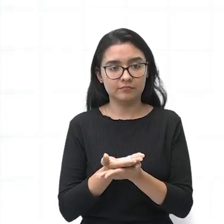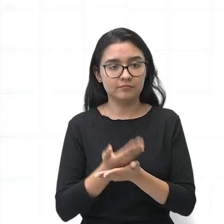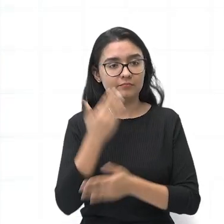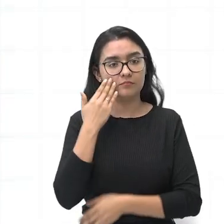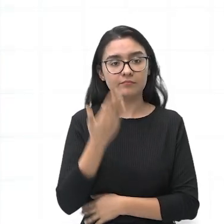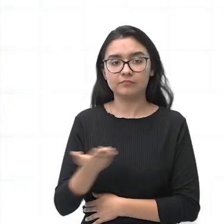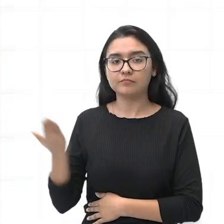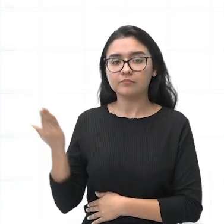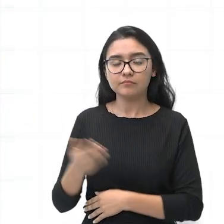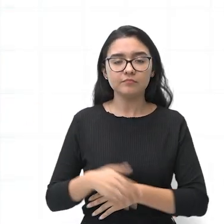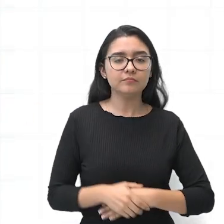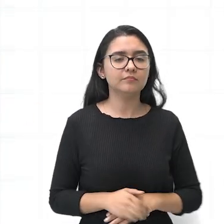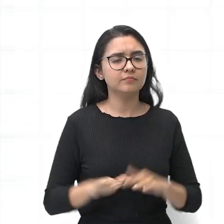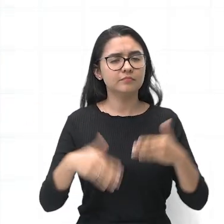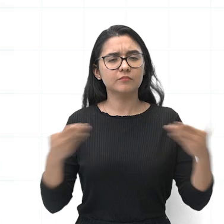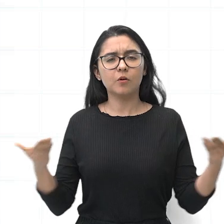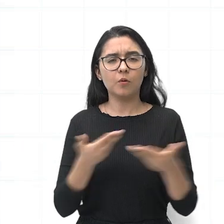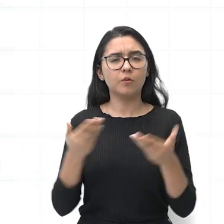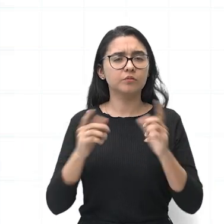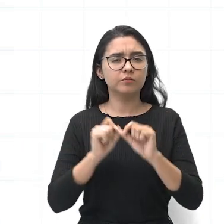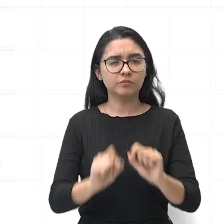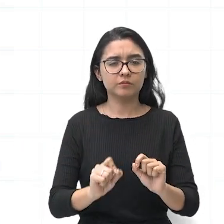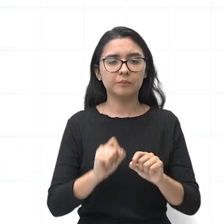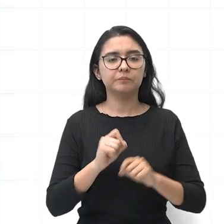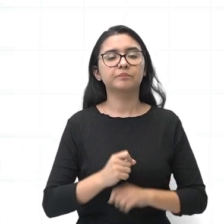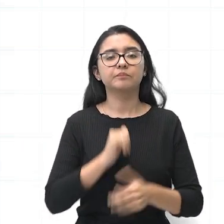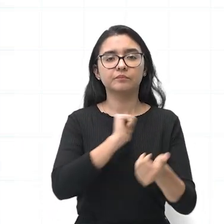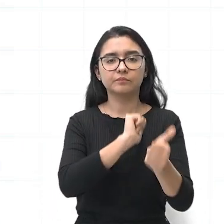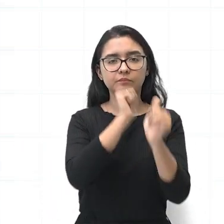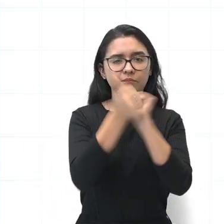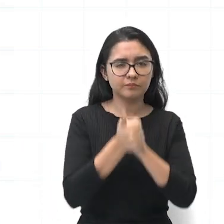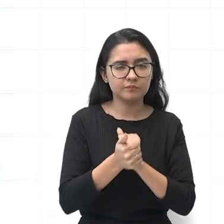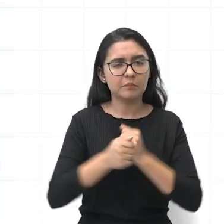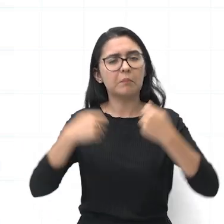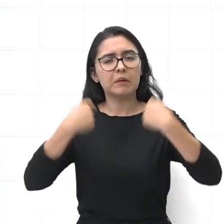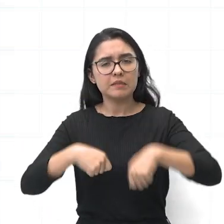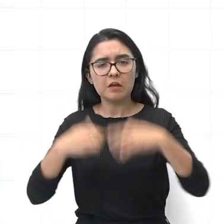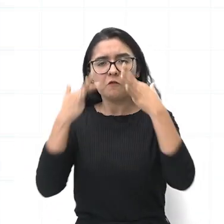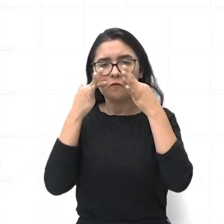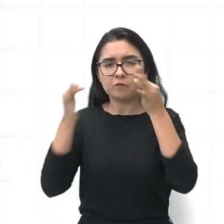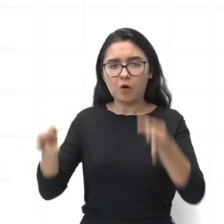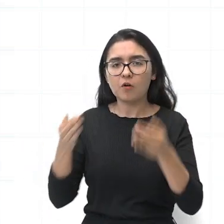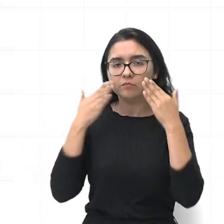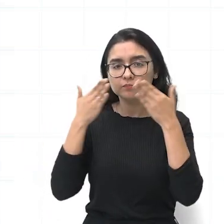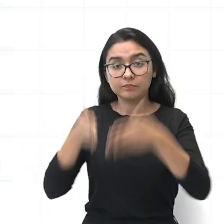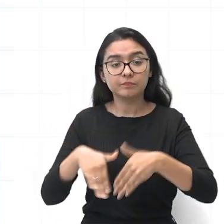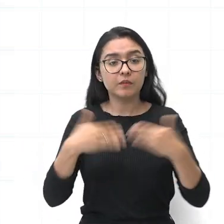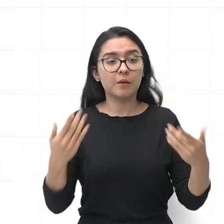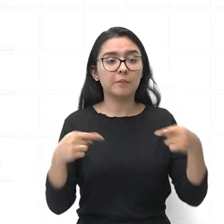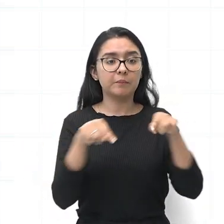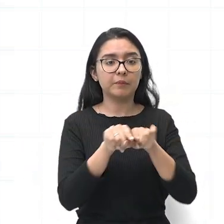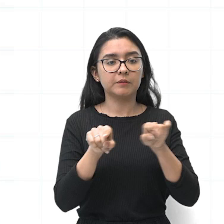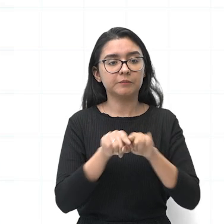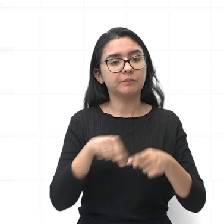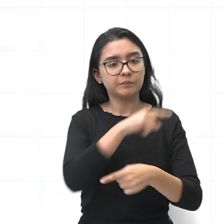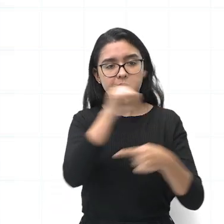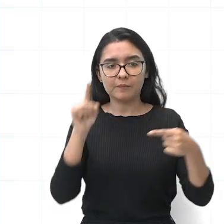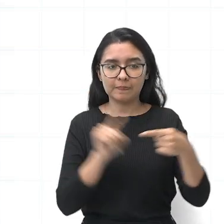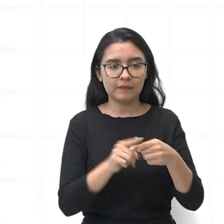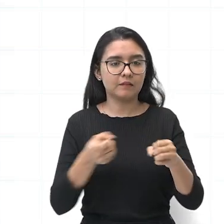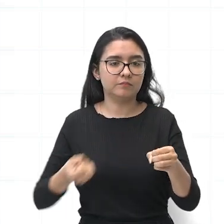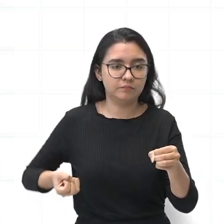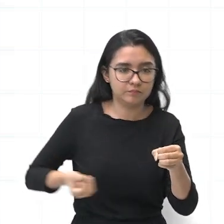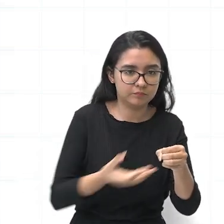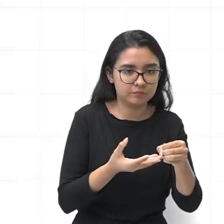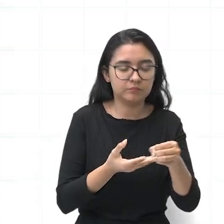aula? Bom, hoje nós vamos falar um pouco sobre esportes de precisão. E aí vamos conhecer um pouco sobre a bocha, sobre